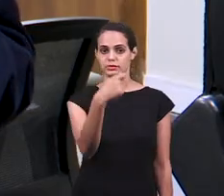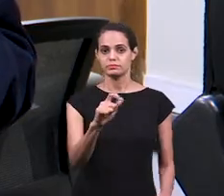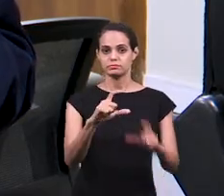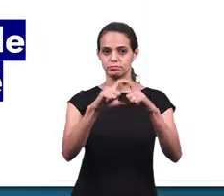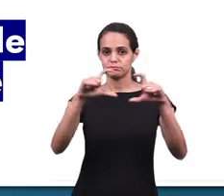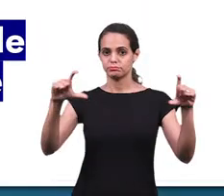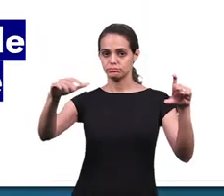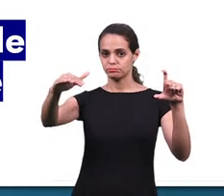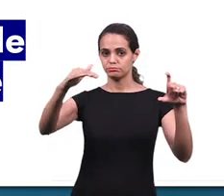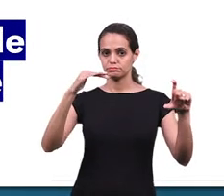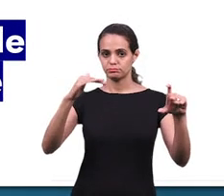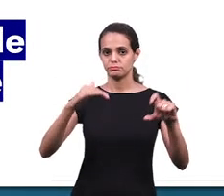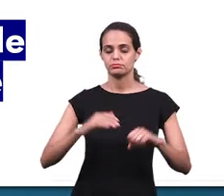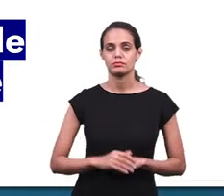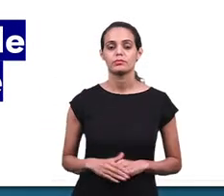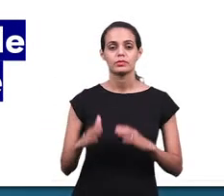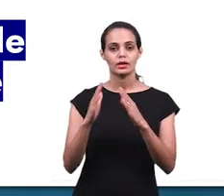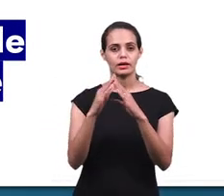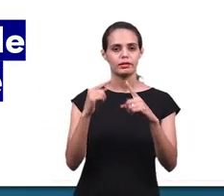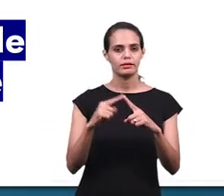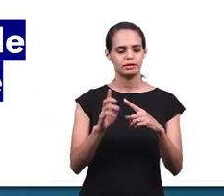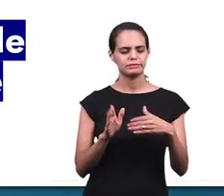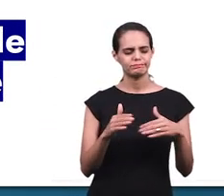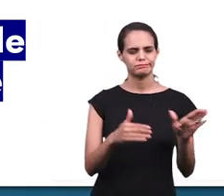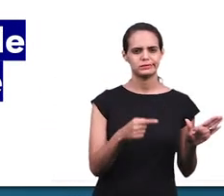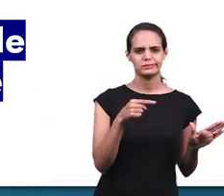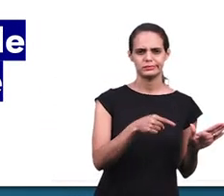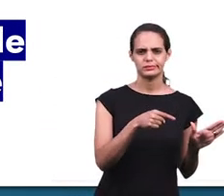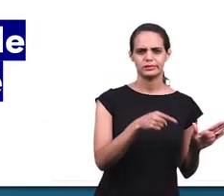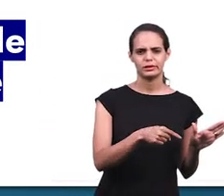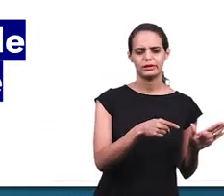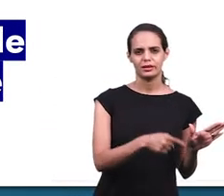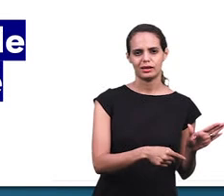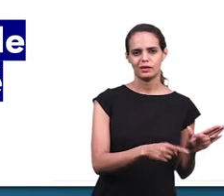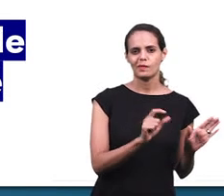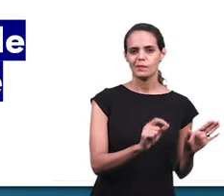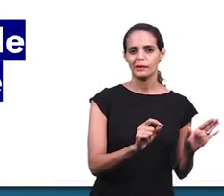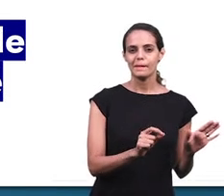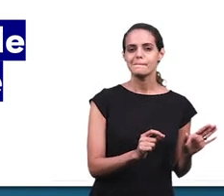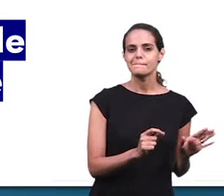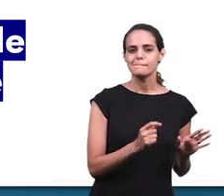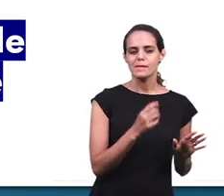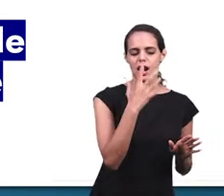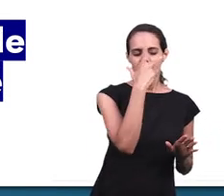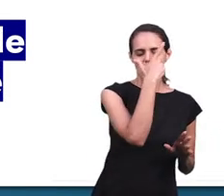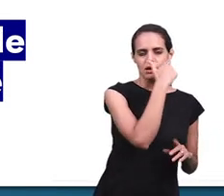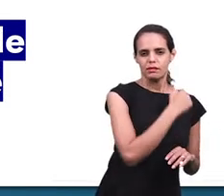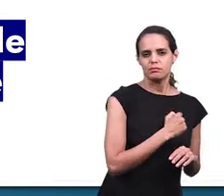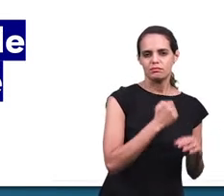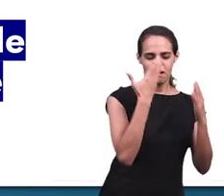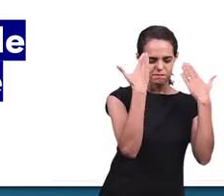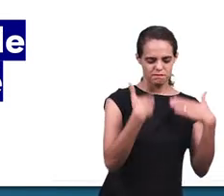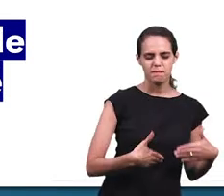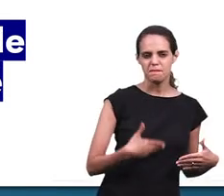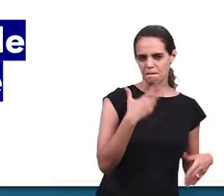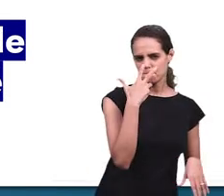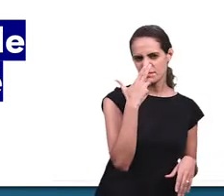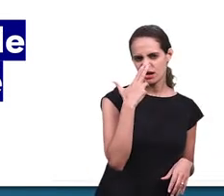assim: a igreja infiel apresenta mais vistosa, mas